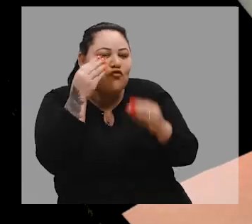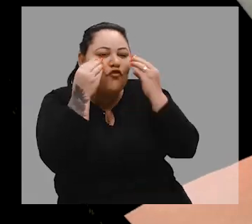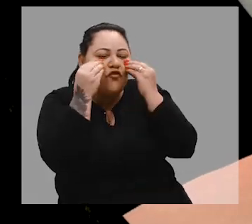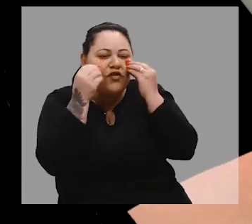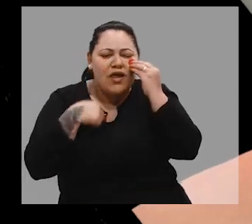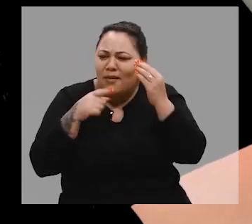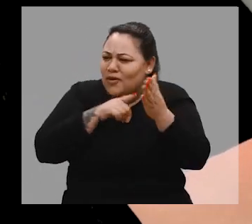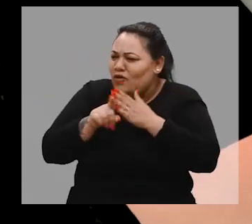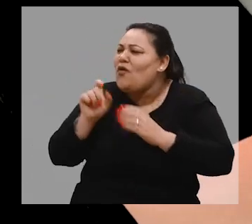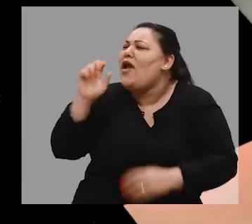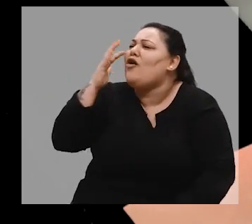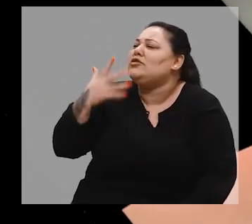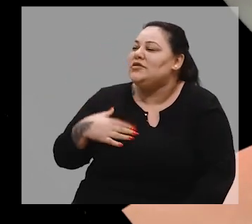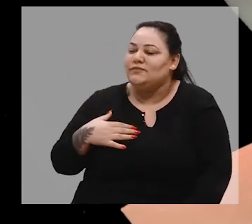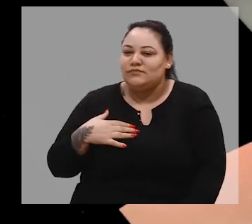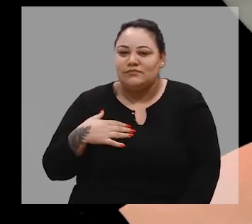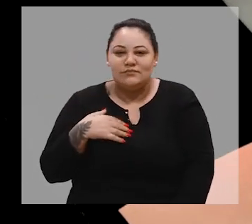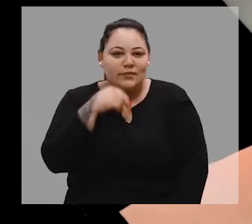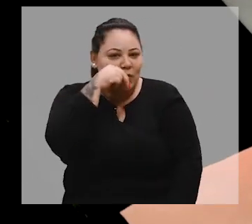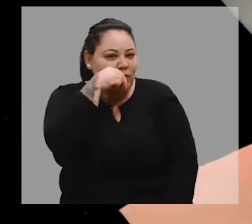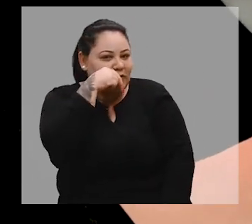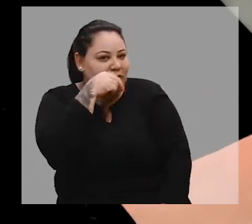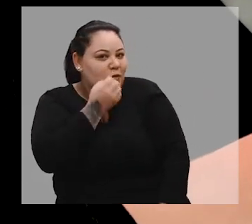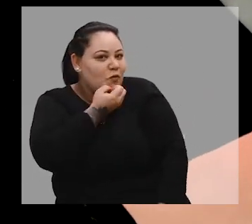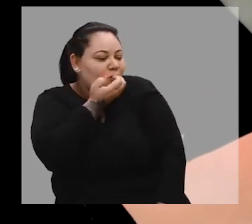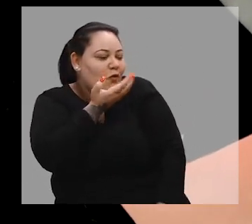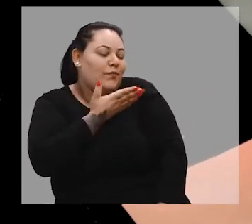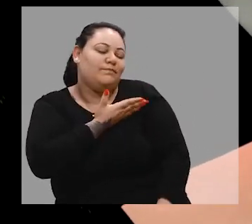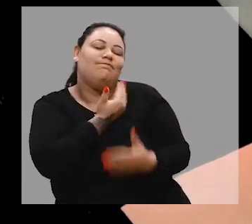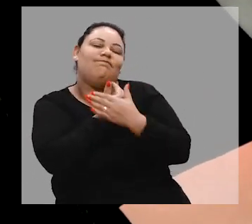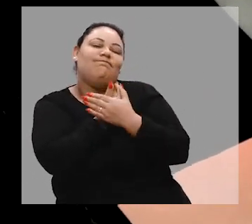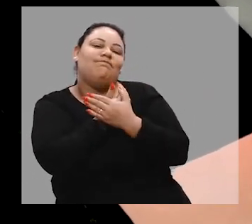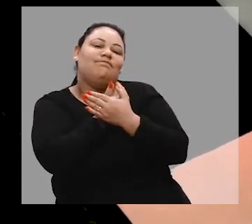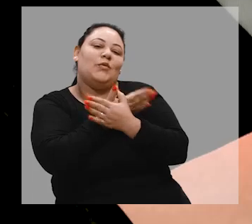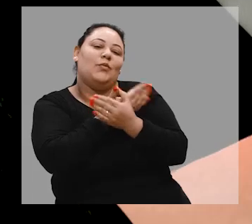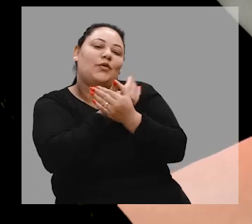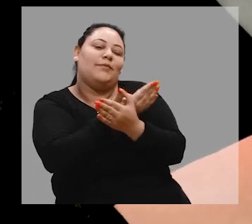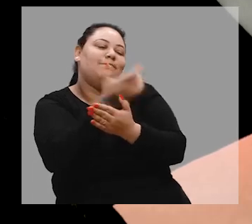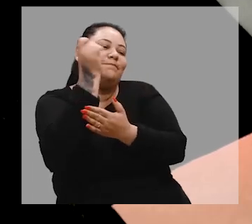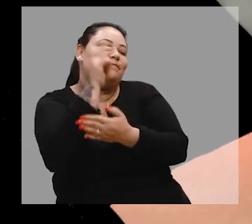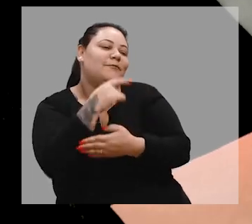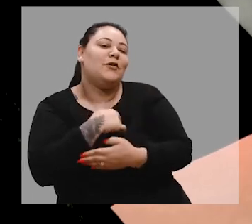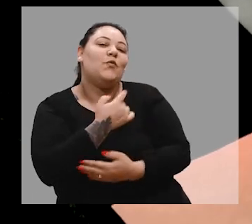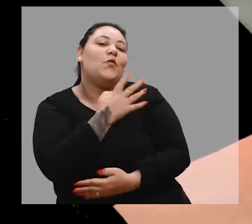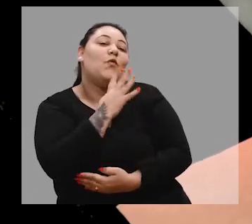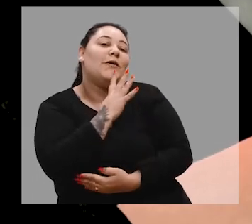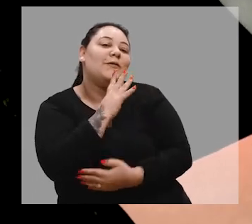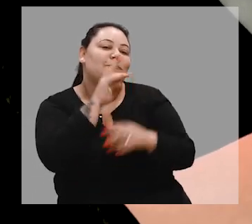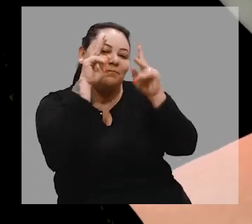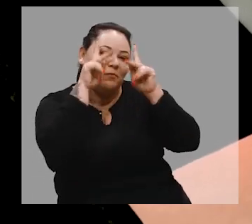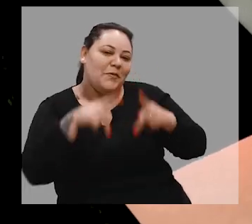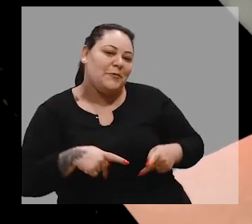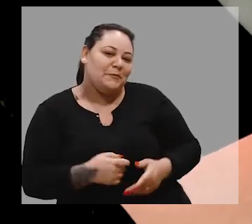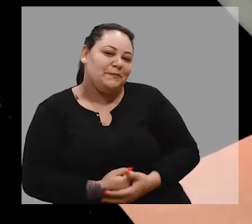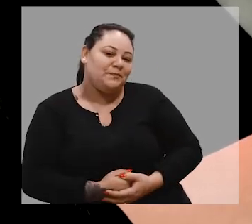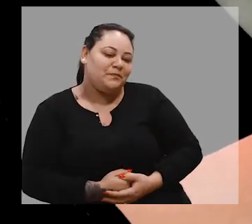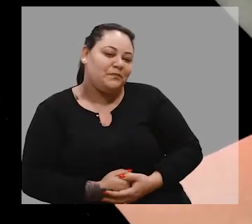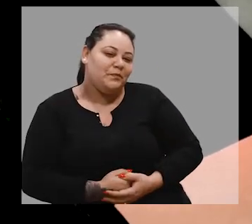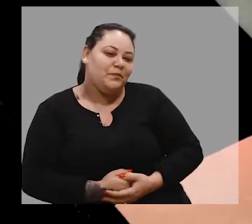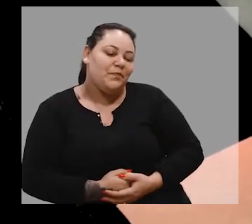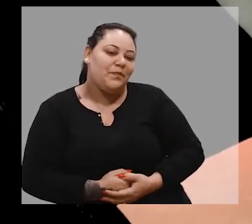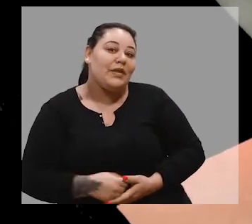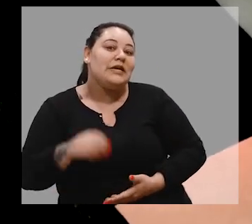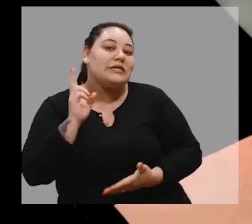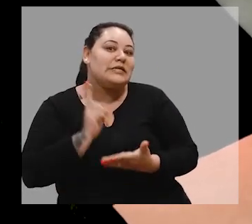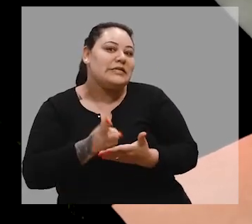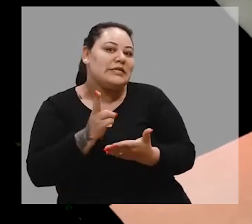houve, amigo?" O esquilo fofinho então contou: "Borboleta azul, eu conheço um humano que sempre foi muito